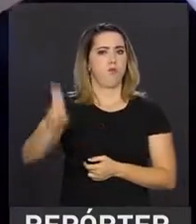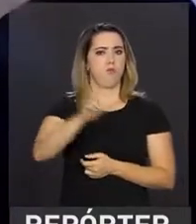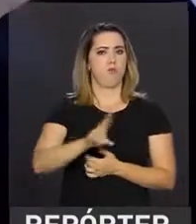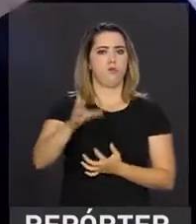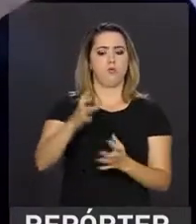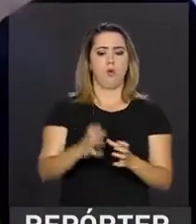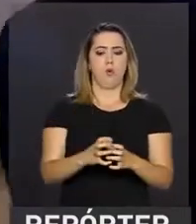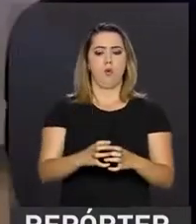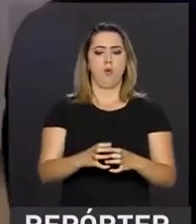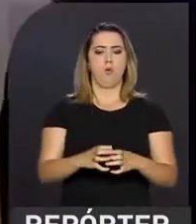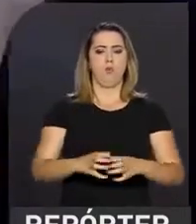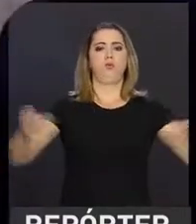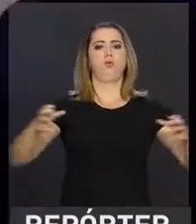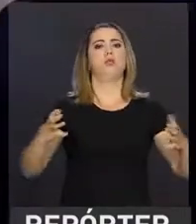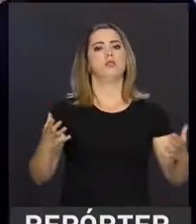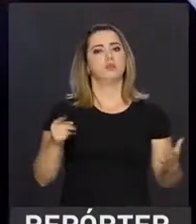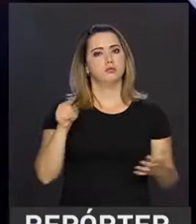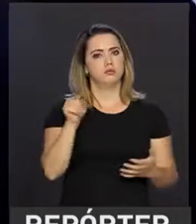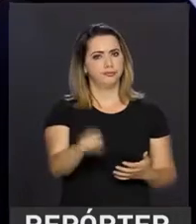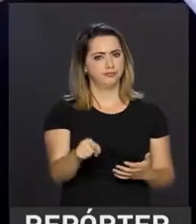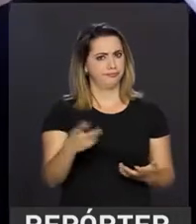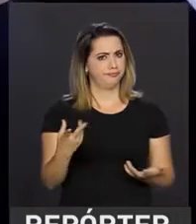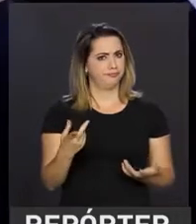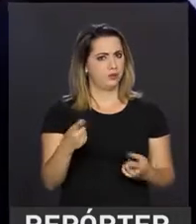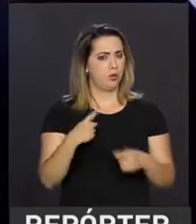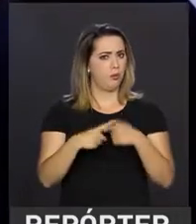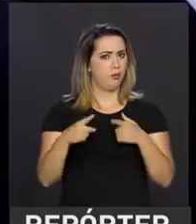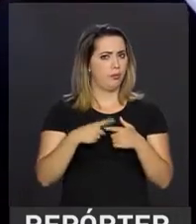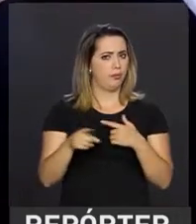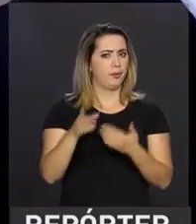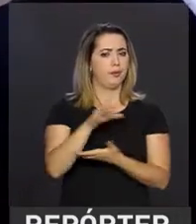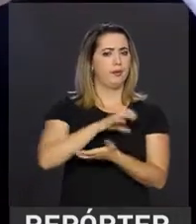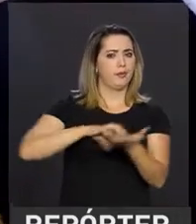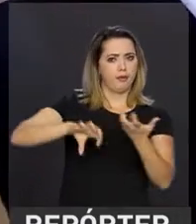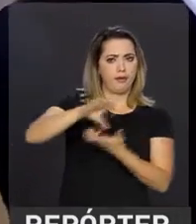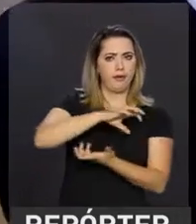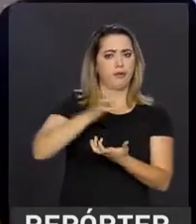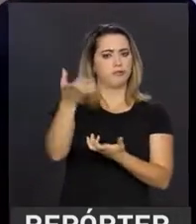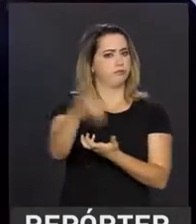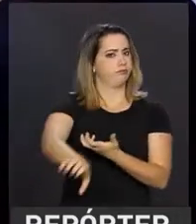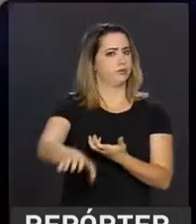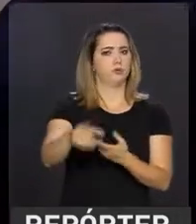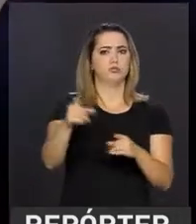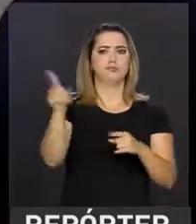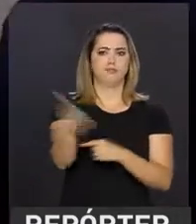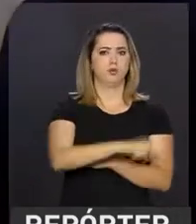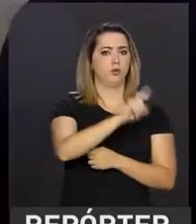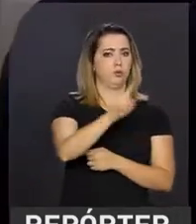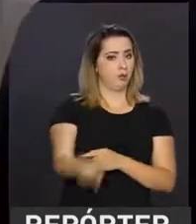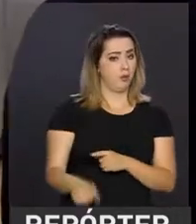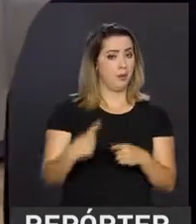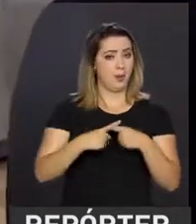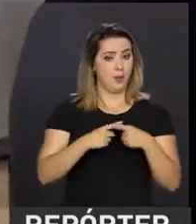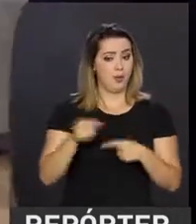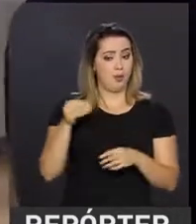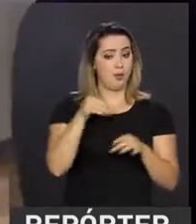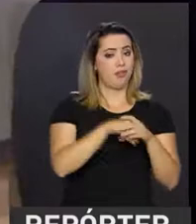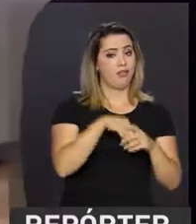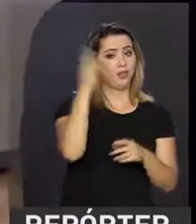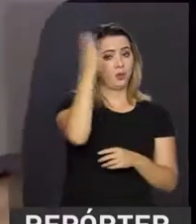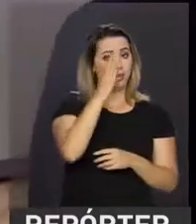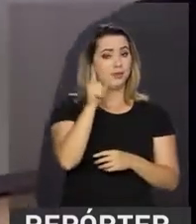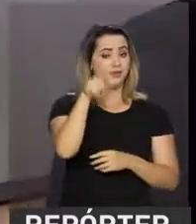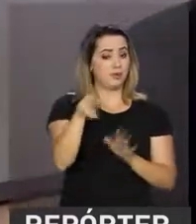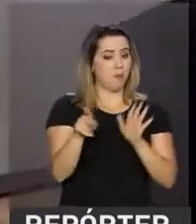dos artefatos nucleares para fins não pacíficos, né? Veja que no Brasil esta não é uma política de governo, é uma política de